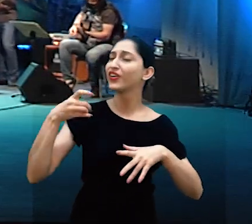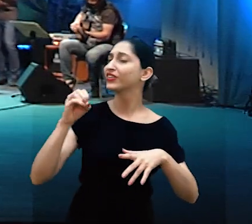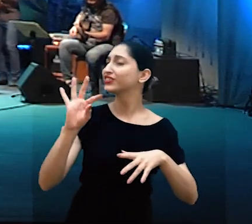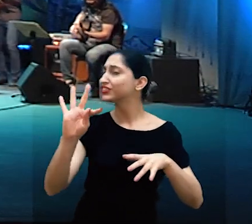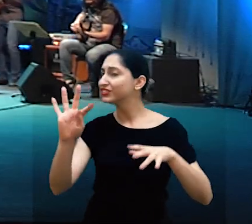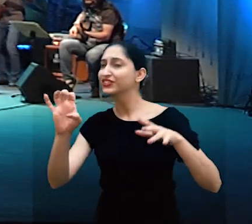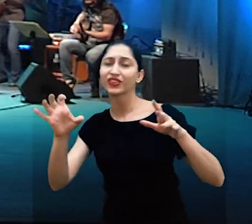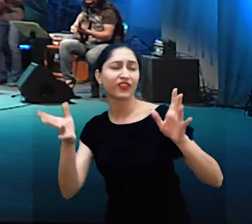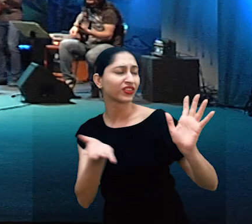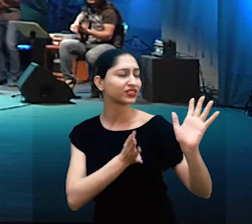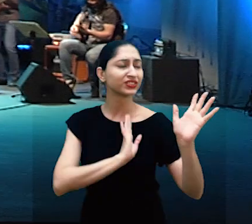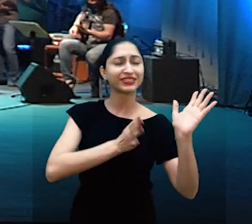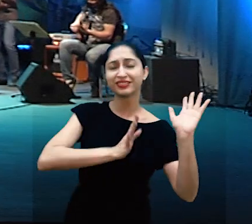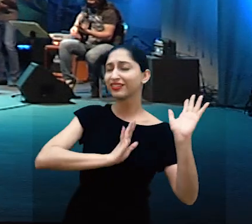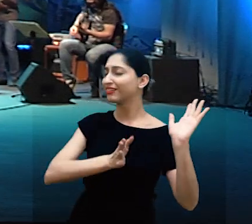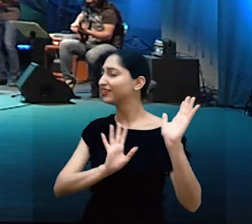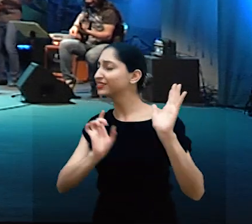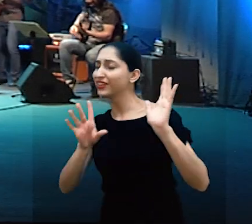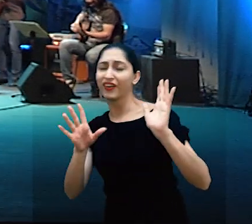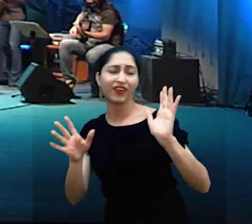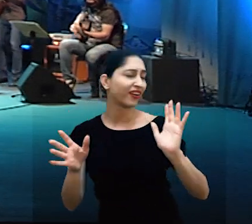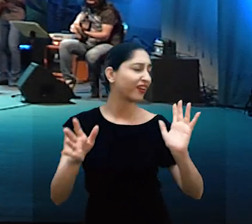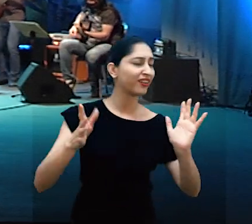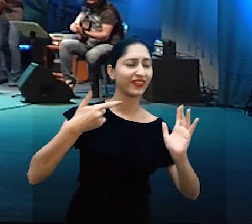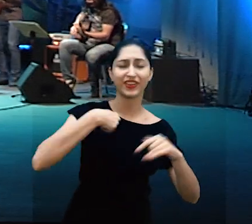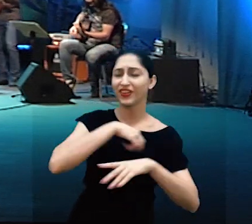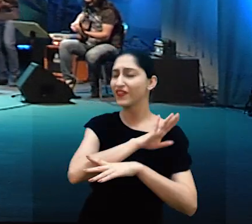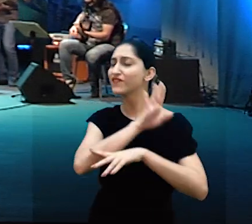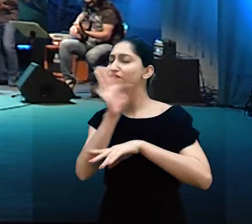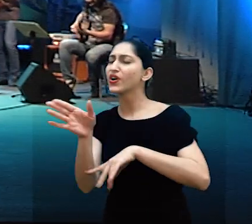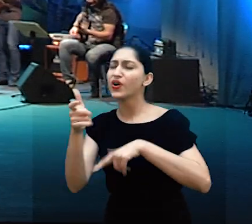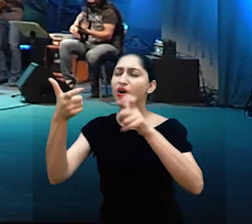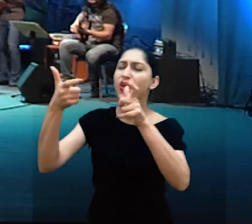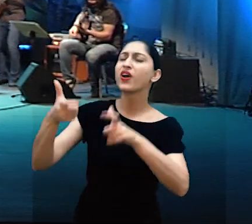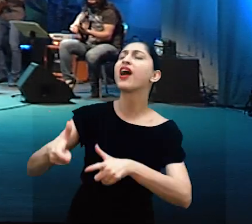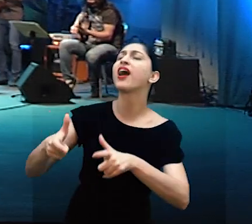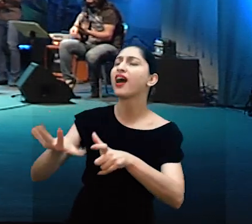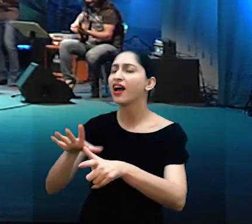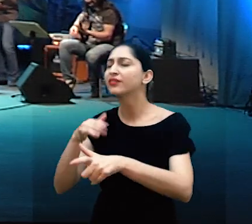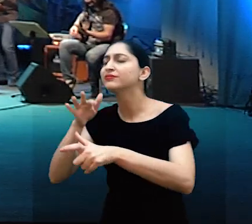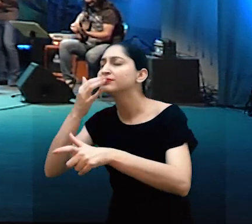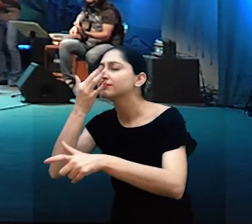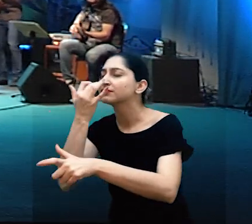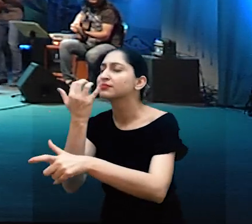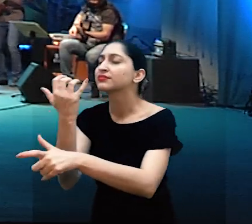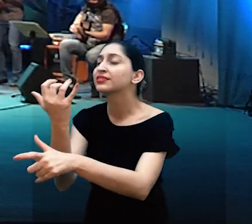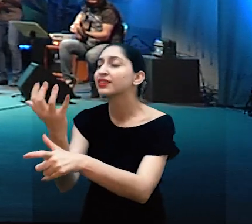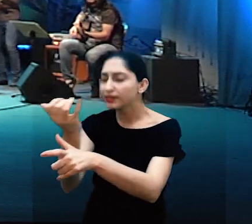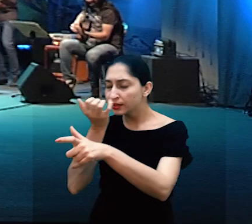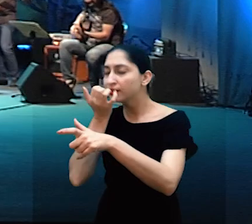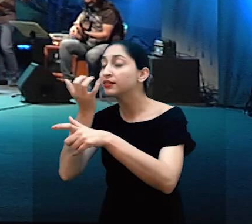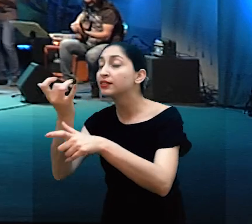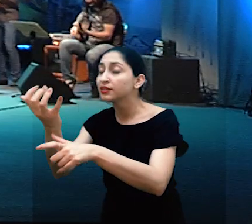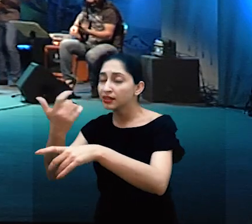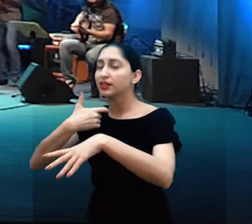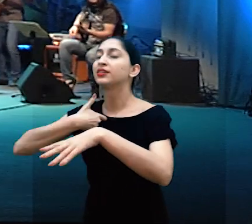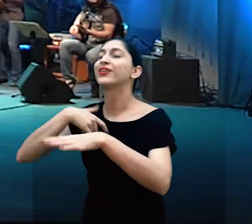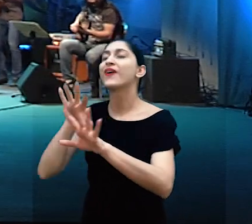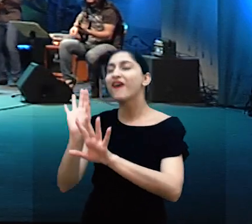shot brincando no coração. Eu vou pras bandas de onde vem teu cheiro. Aí no teu corpo vou guardando